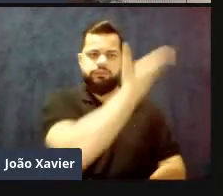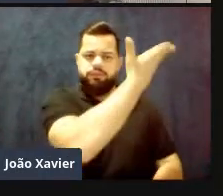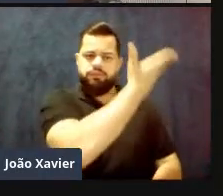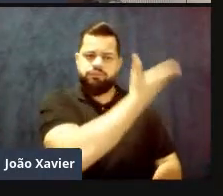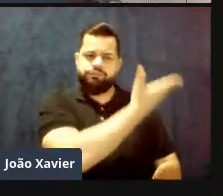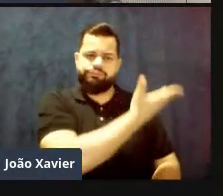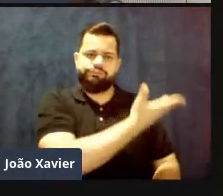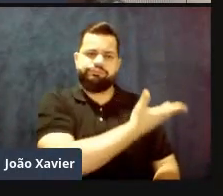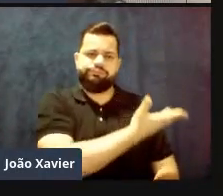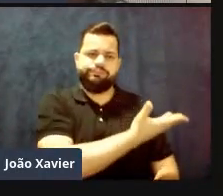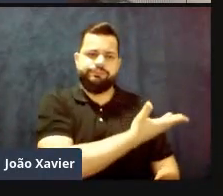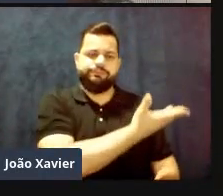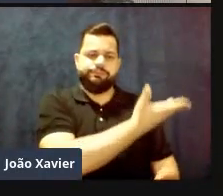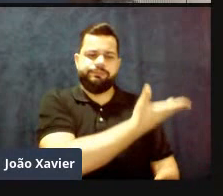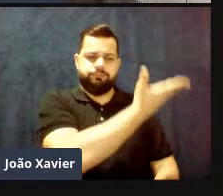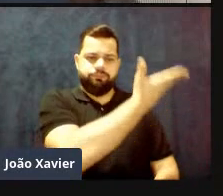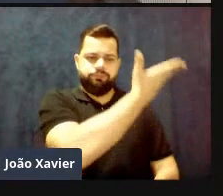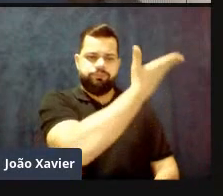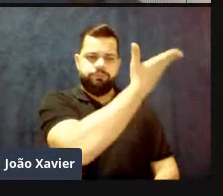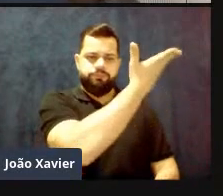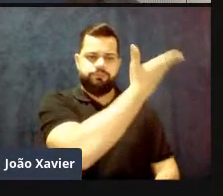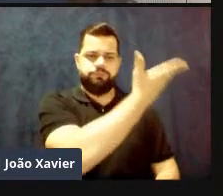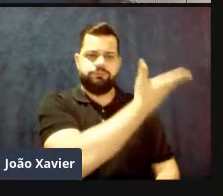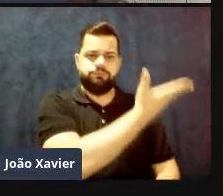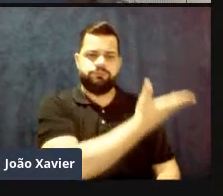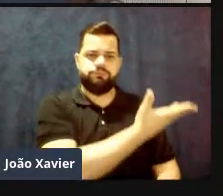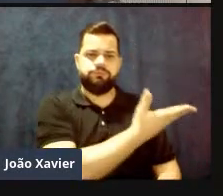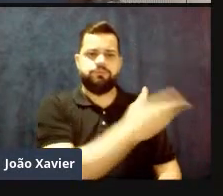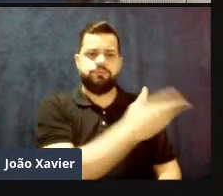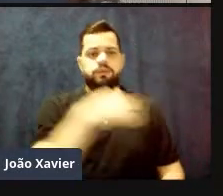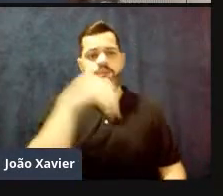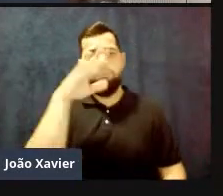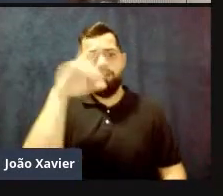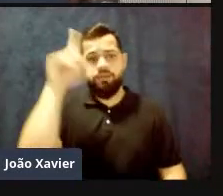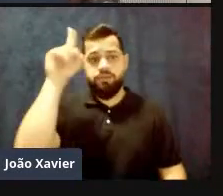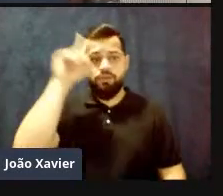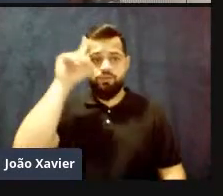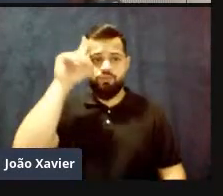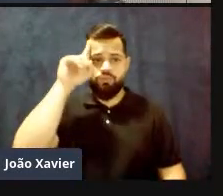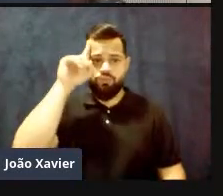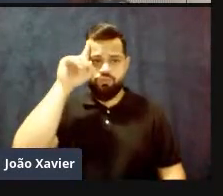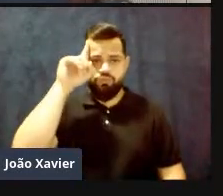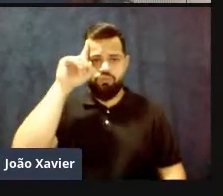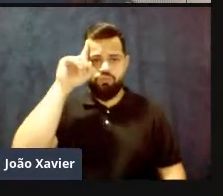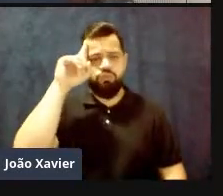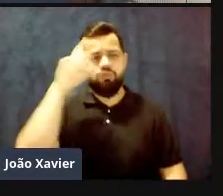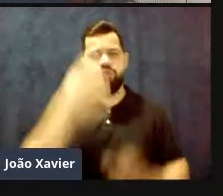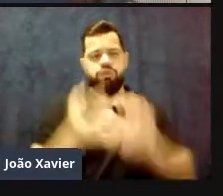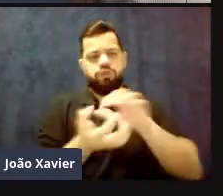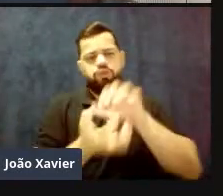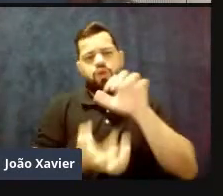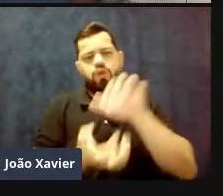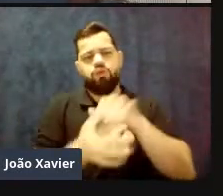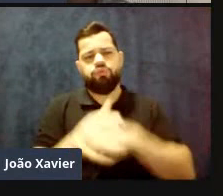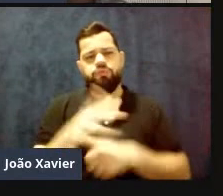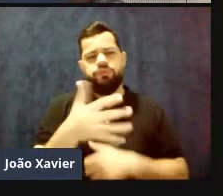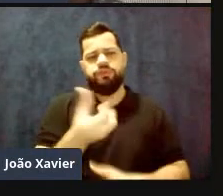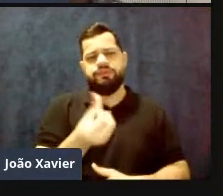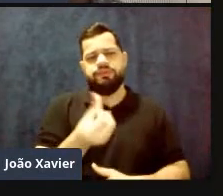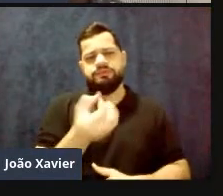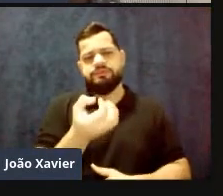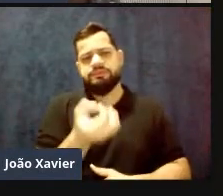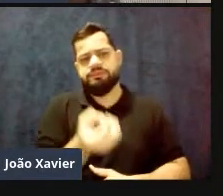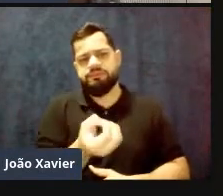a gente tem um grande percentual de pacientes adultos e de idosos na primeira faixa de 60 a 70 anos, não considerando aí os super idosos,